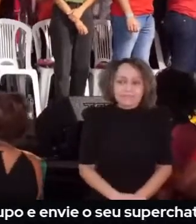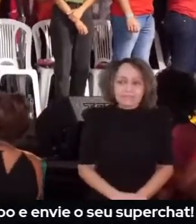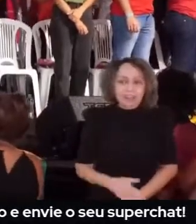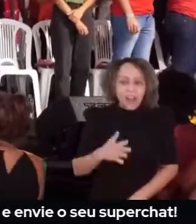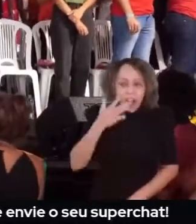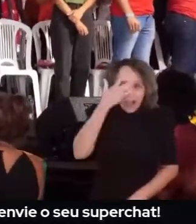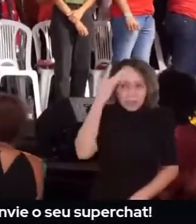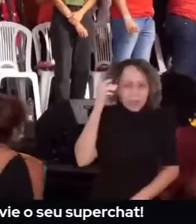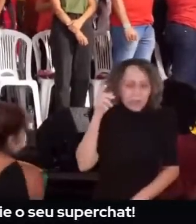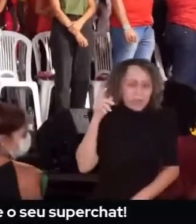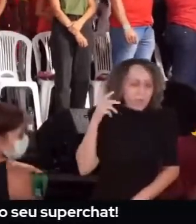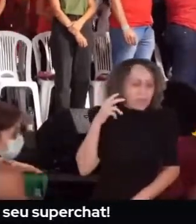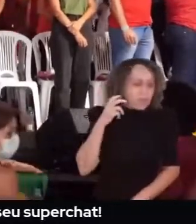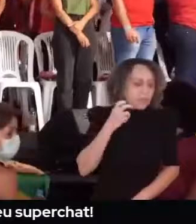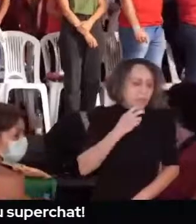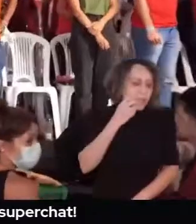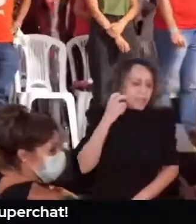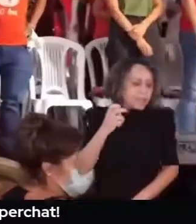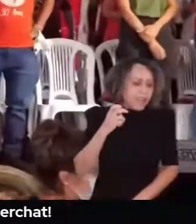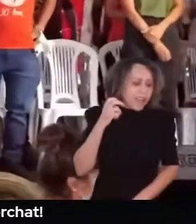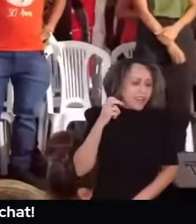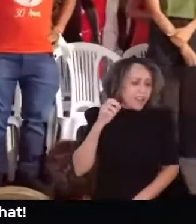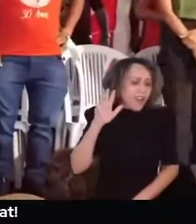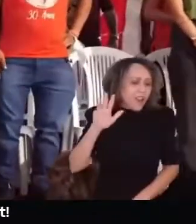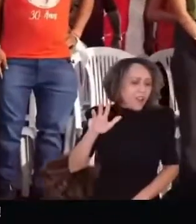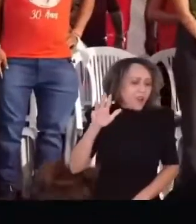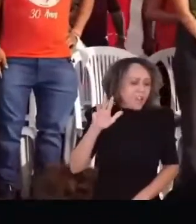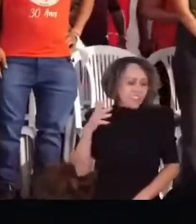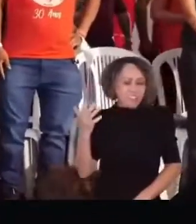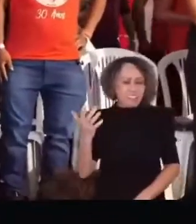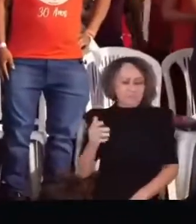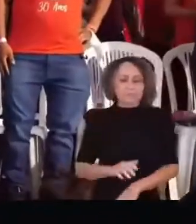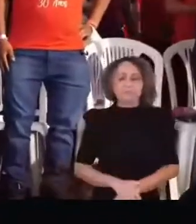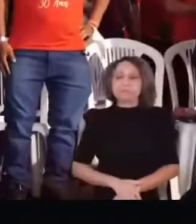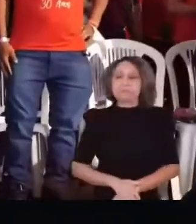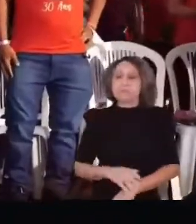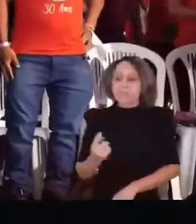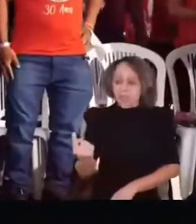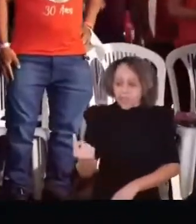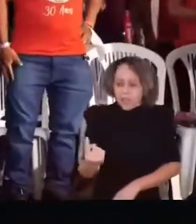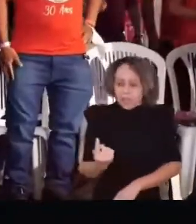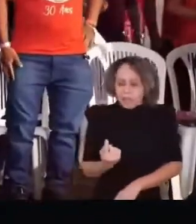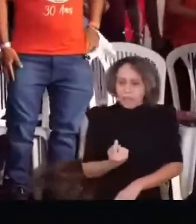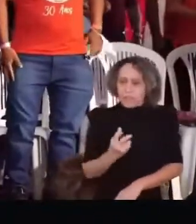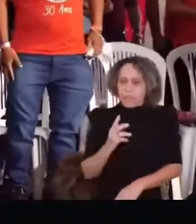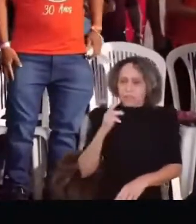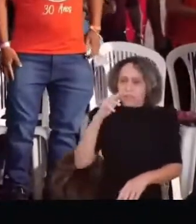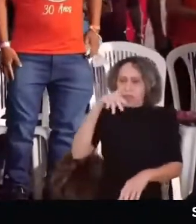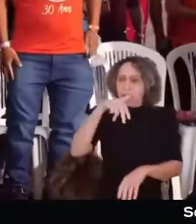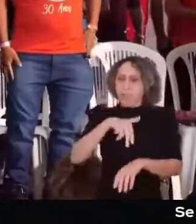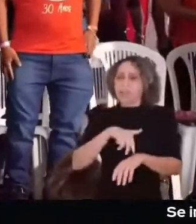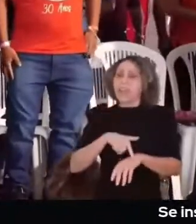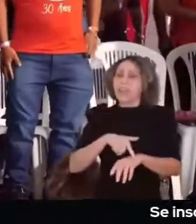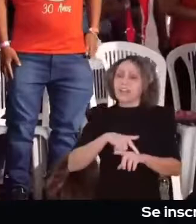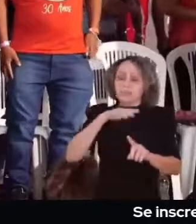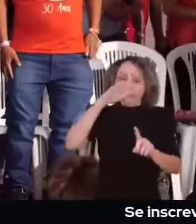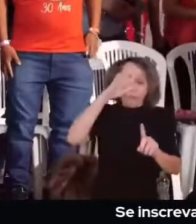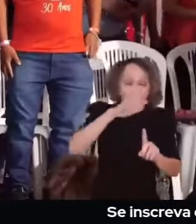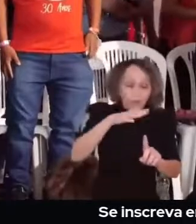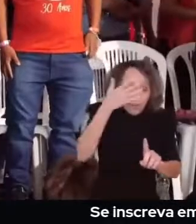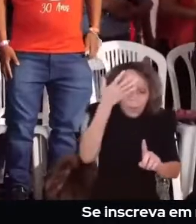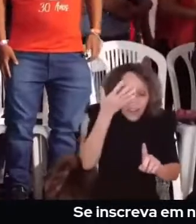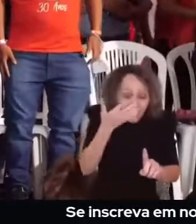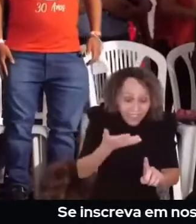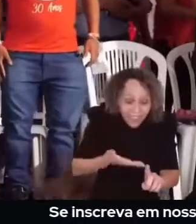Está chegando aqui uma homenagem da reforma agrária, uma homenagem das famílias sem terra e, portanto, de todas as